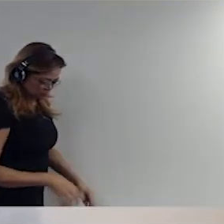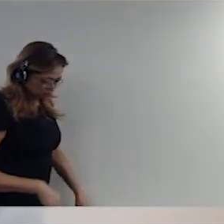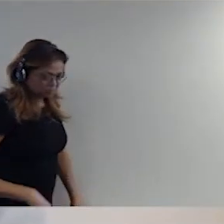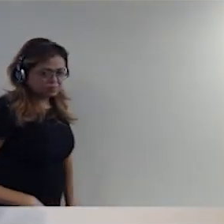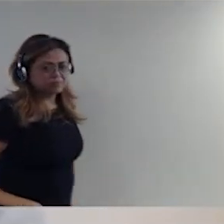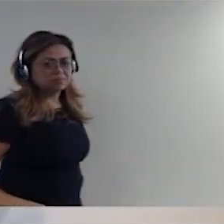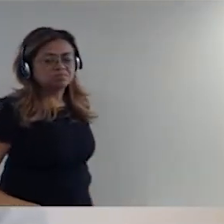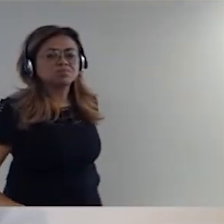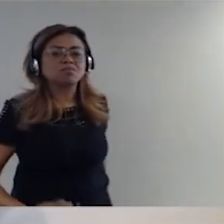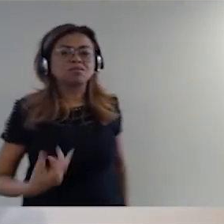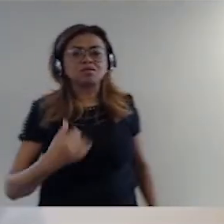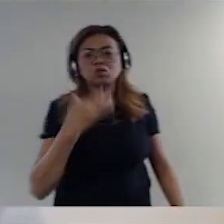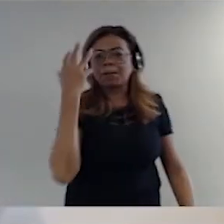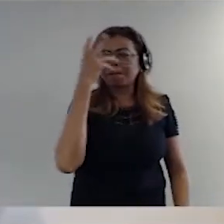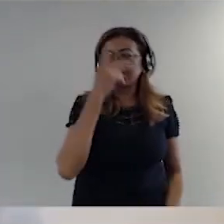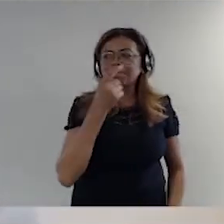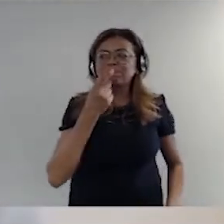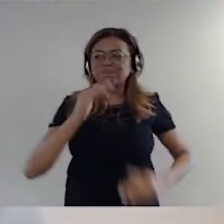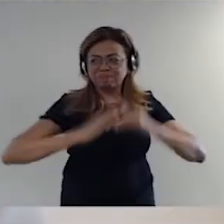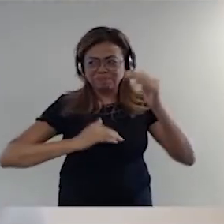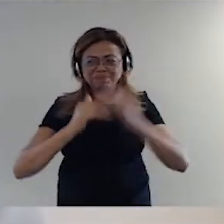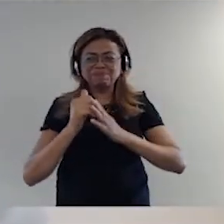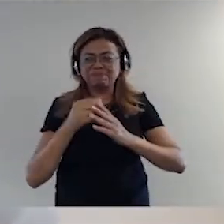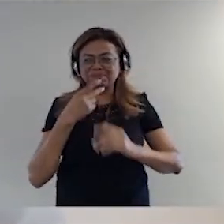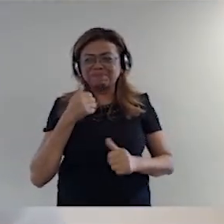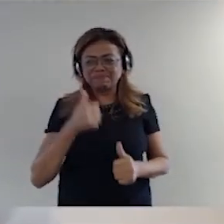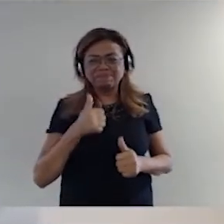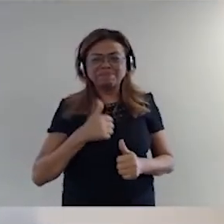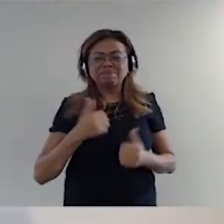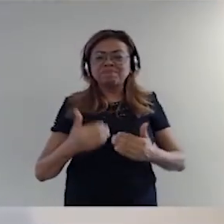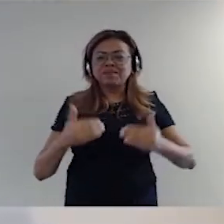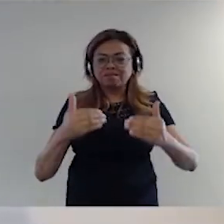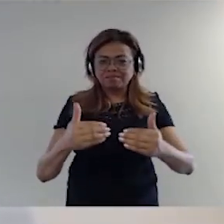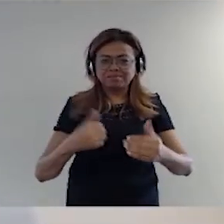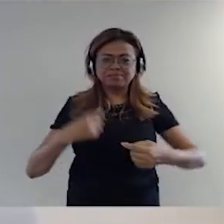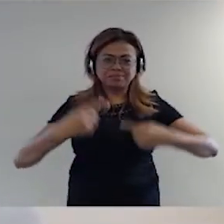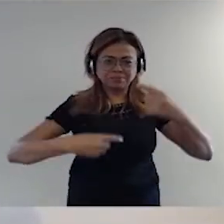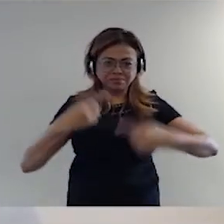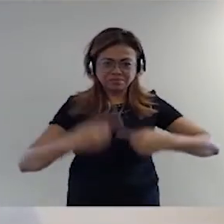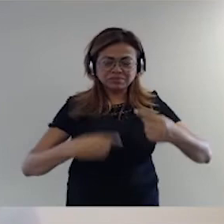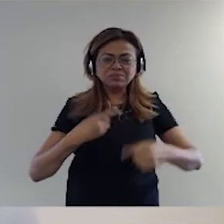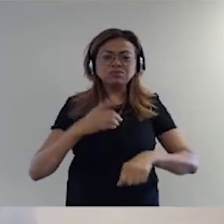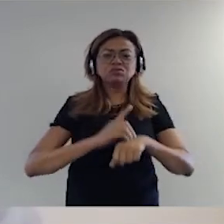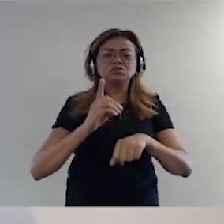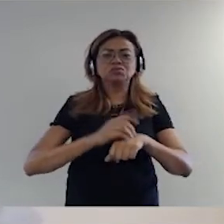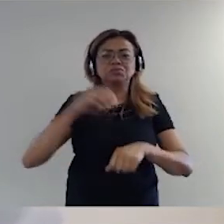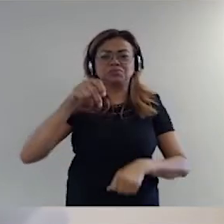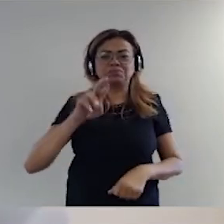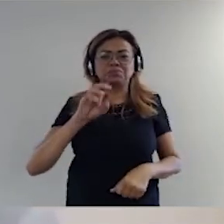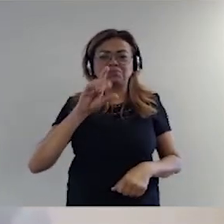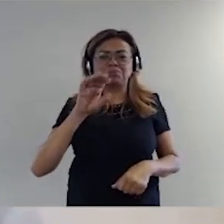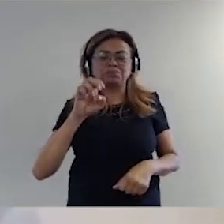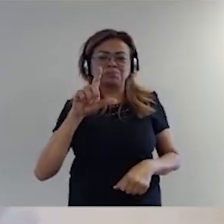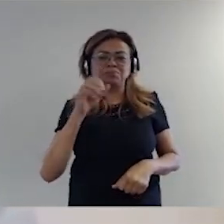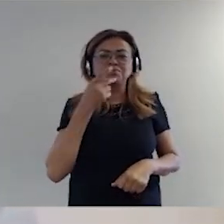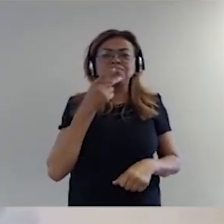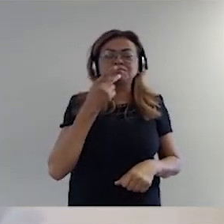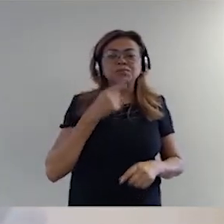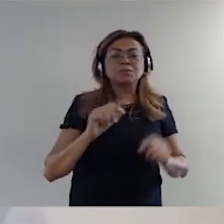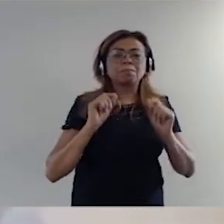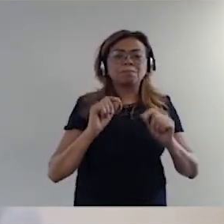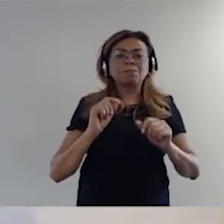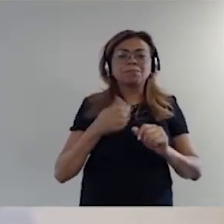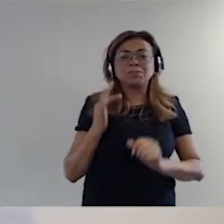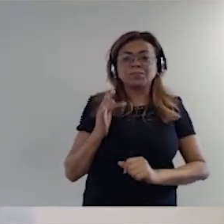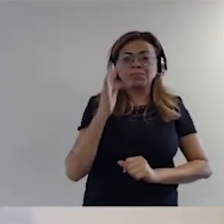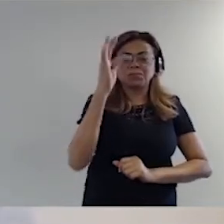Amazonas. Uma belíssima carreira aí no meio político, nosso doutor Marcelo. Doutor Marcelo vai falar sobre o futuro